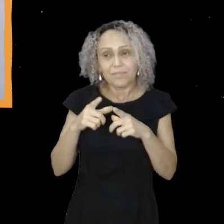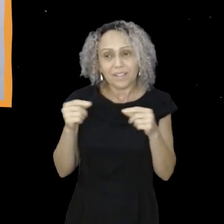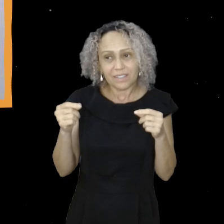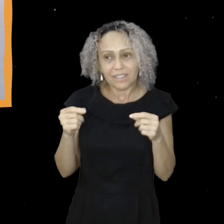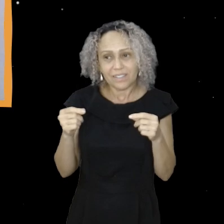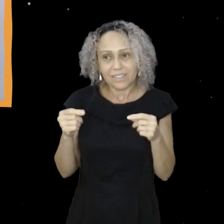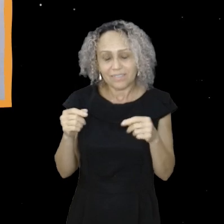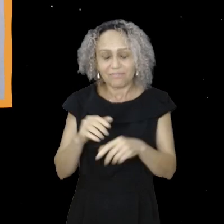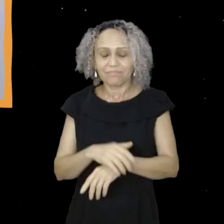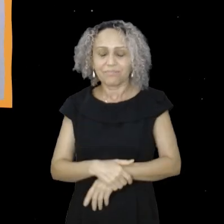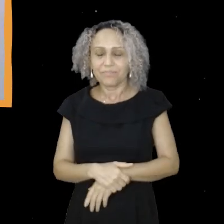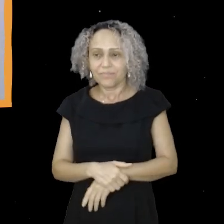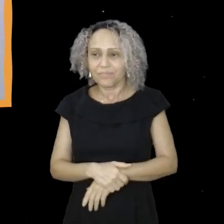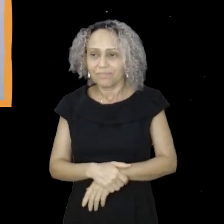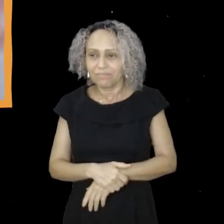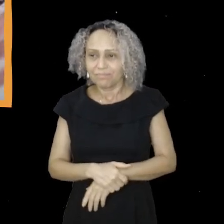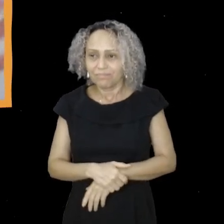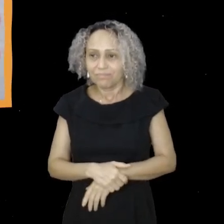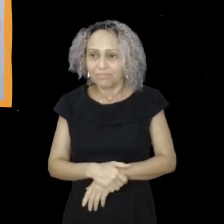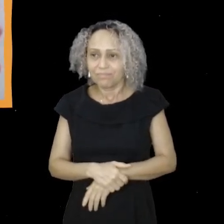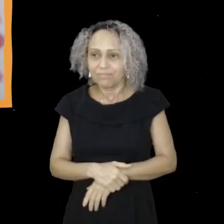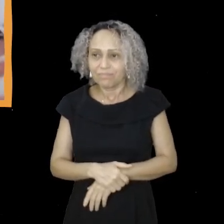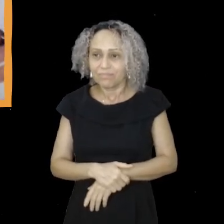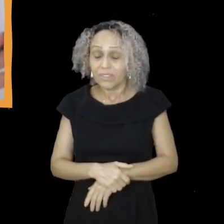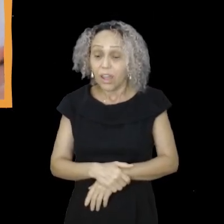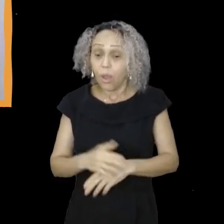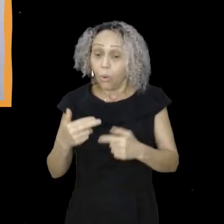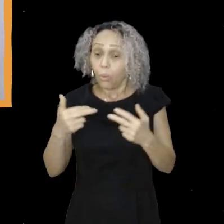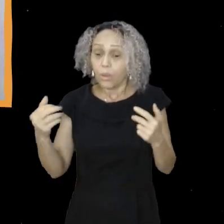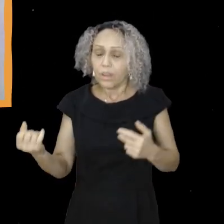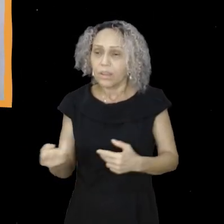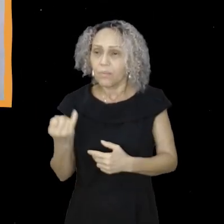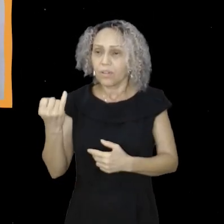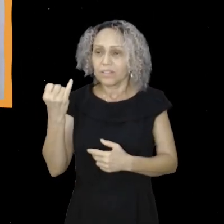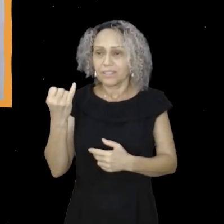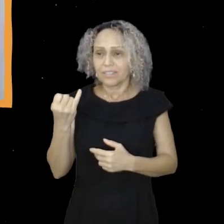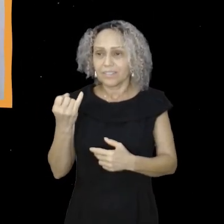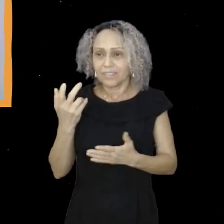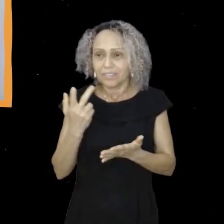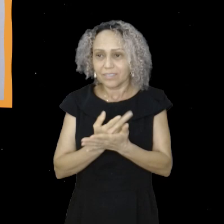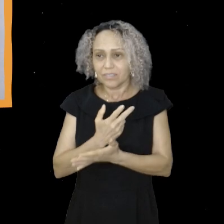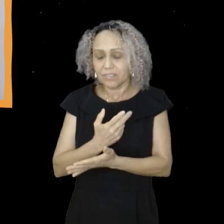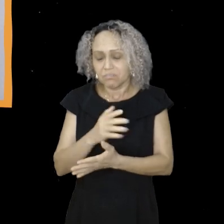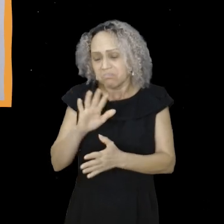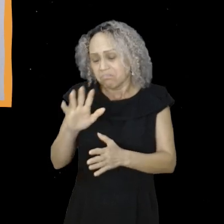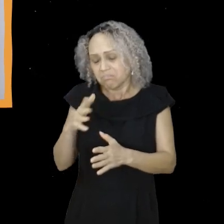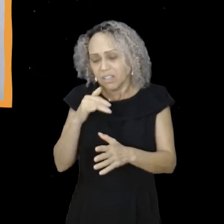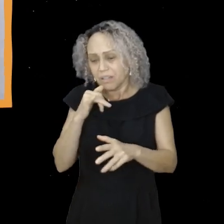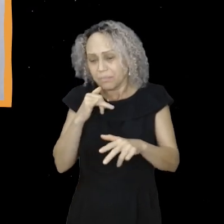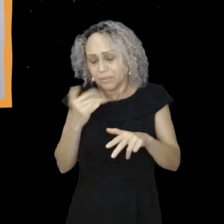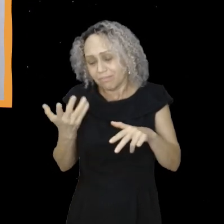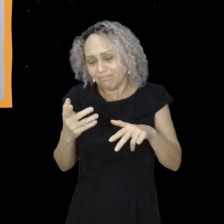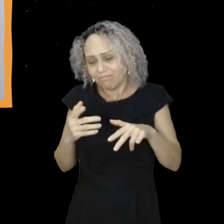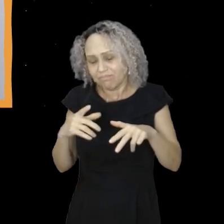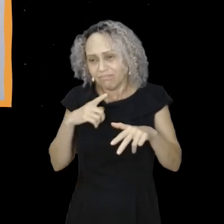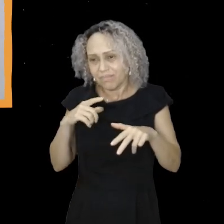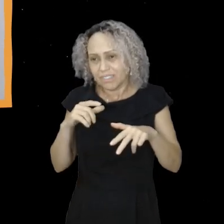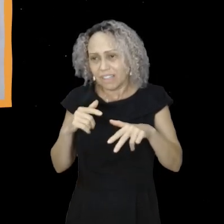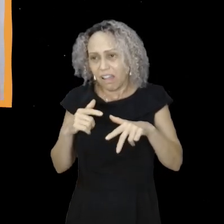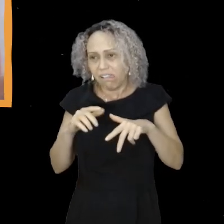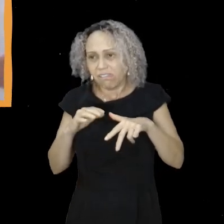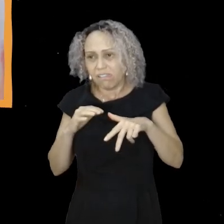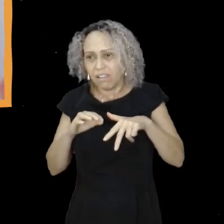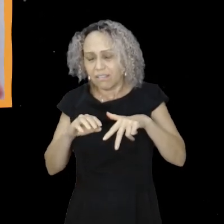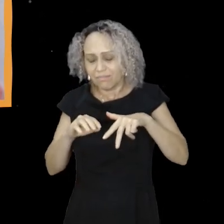Gente, eu achei muito querido, porque assim, coisas importantes que aconteceram. Ah, me machuquei, torci o tornozelo, mas já sarou.